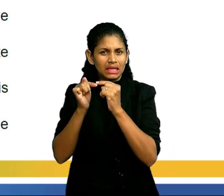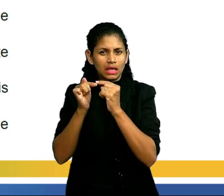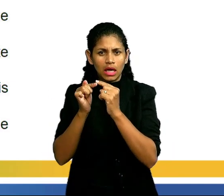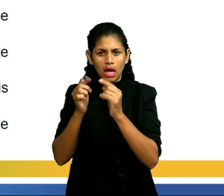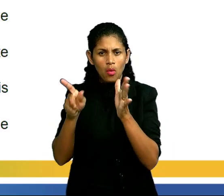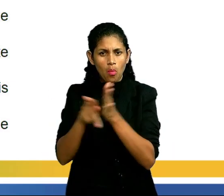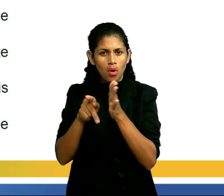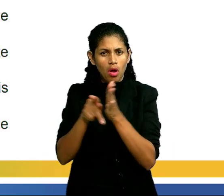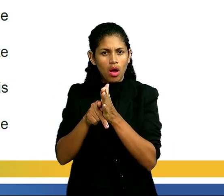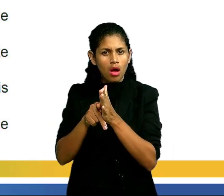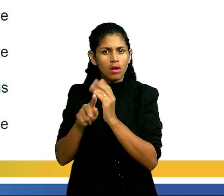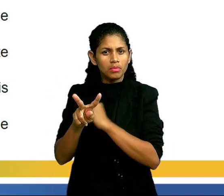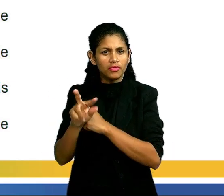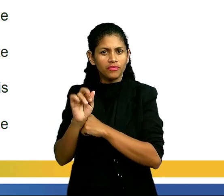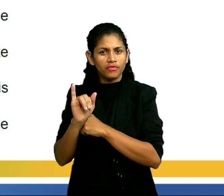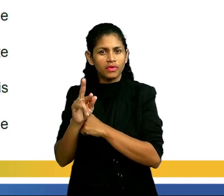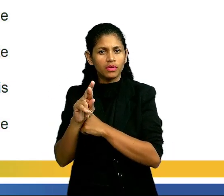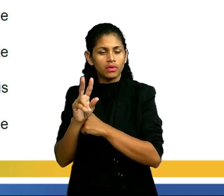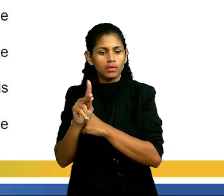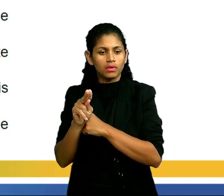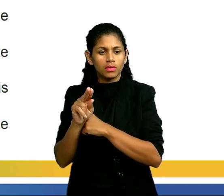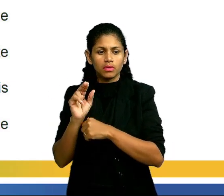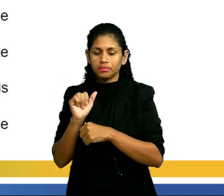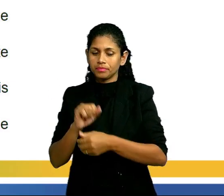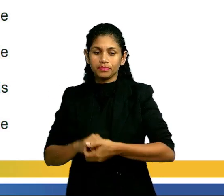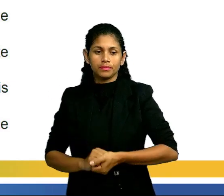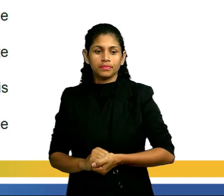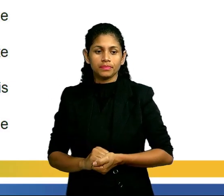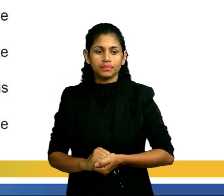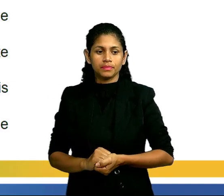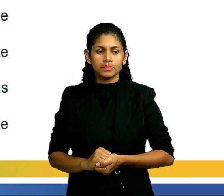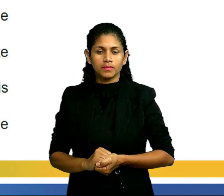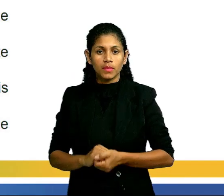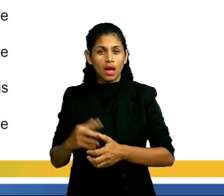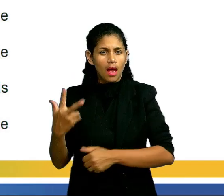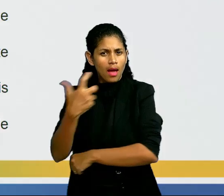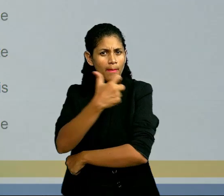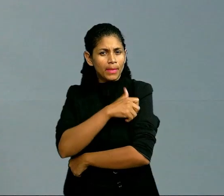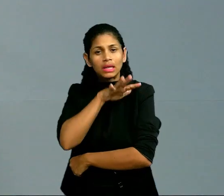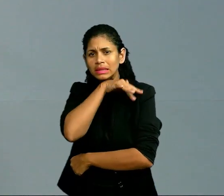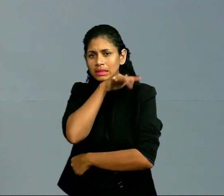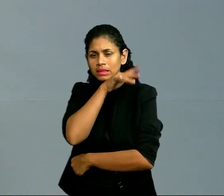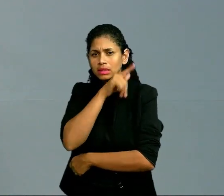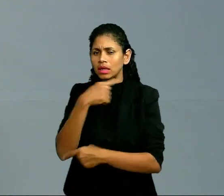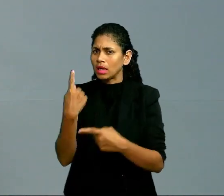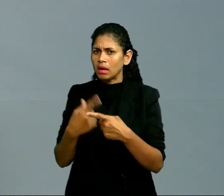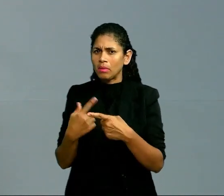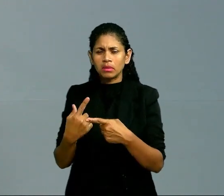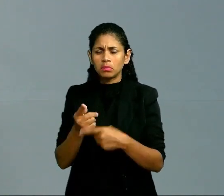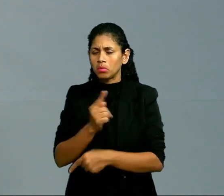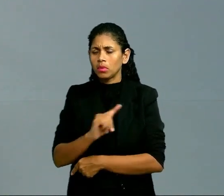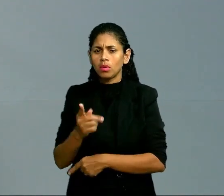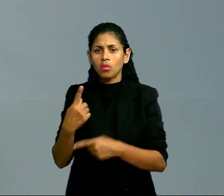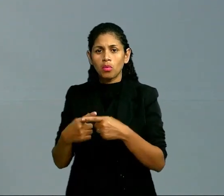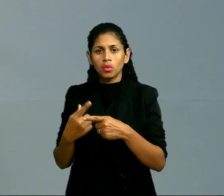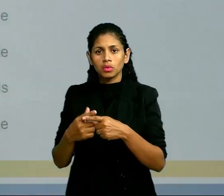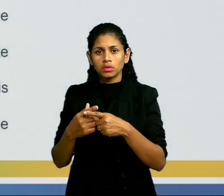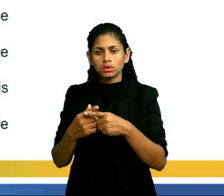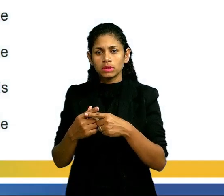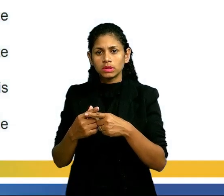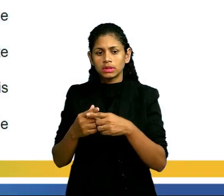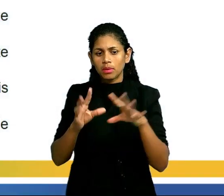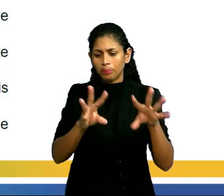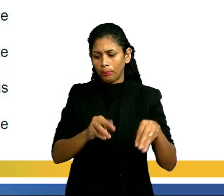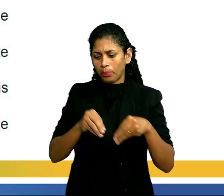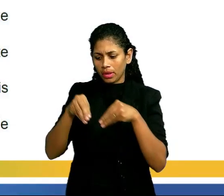também não, tá? Alternativa D. Ser amplamente aplicada em animais? Não, que quem transmite o HIV não são os animais. Então,